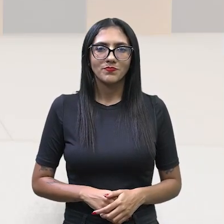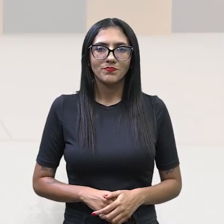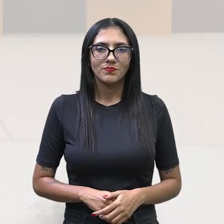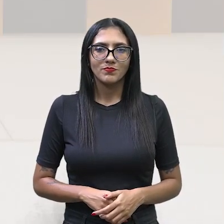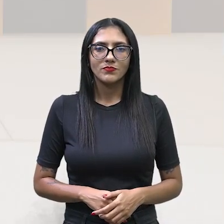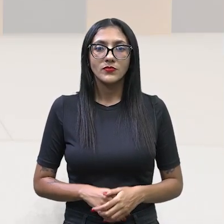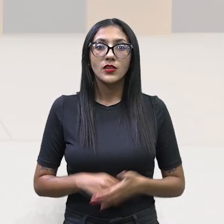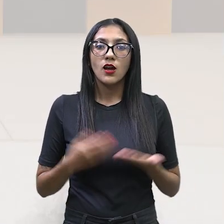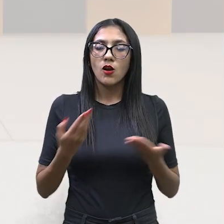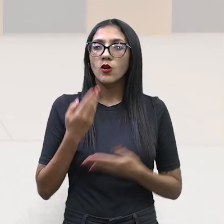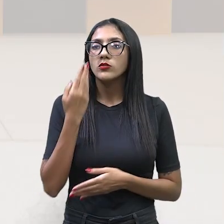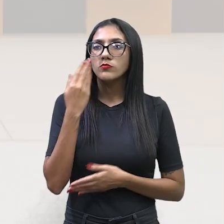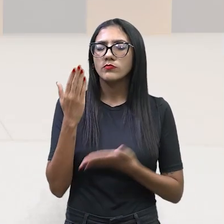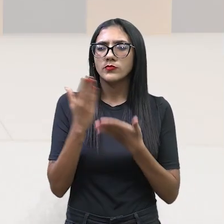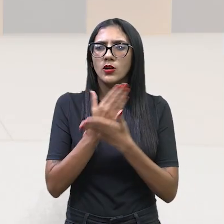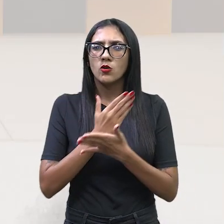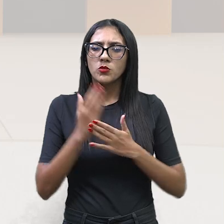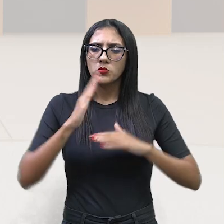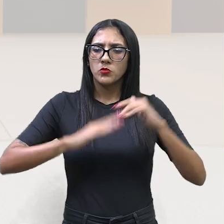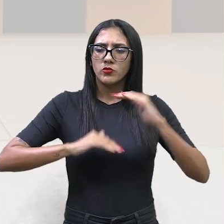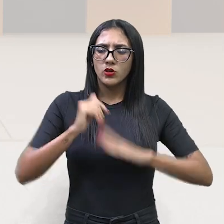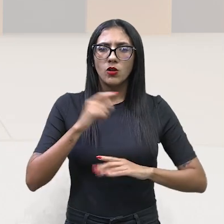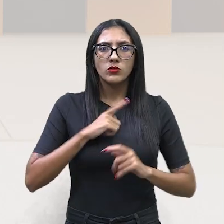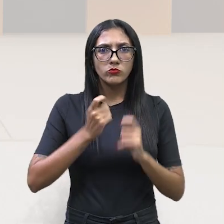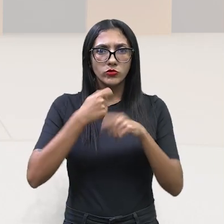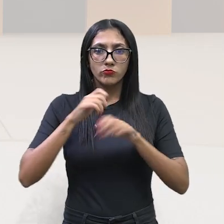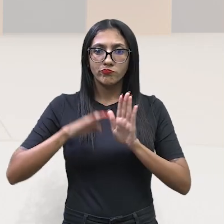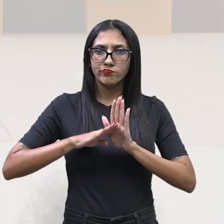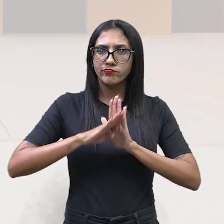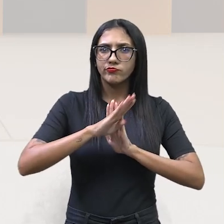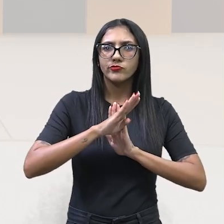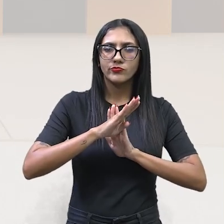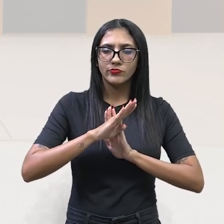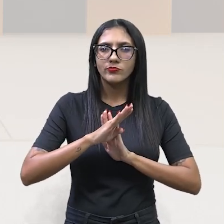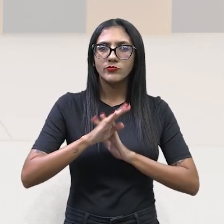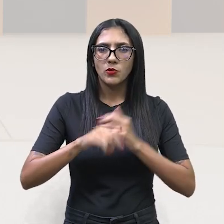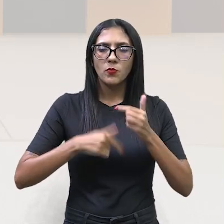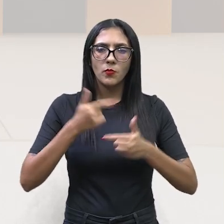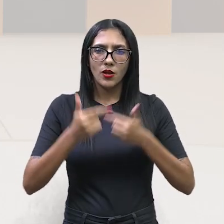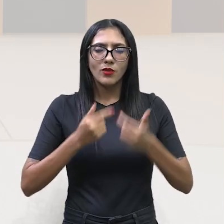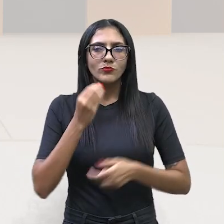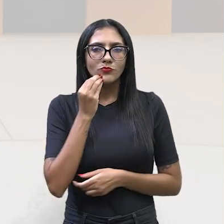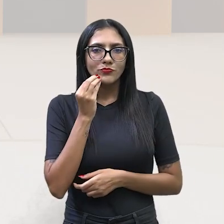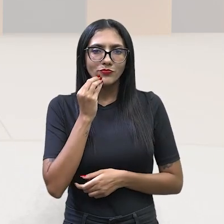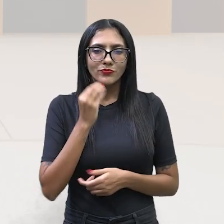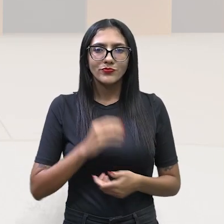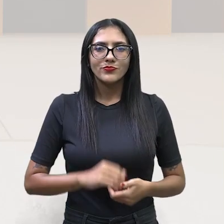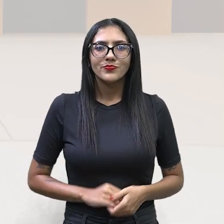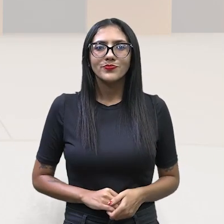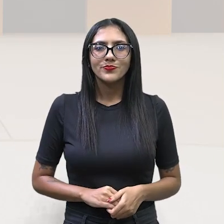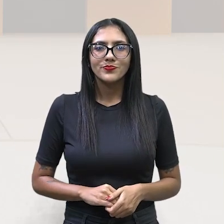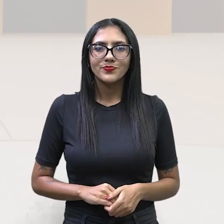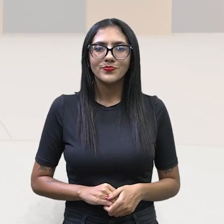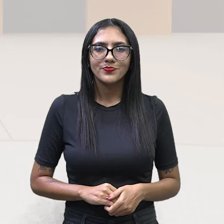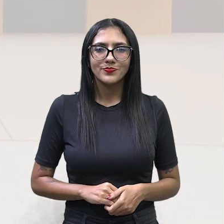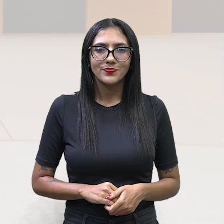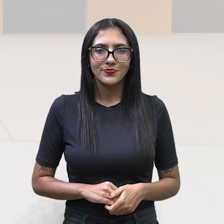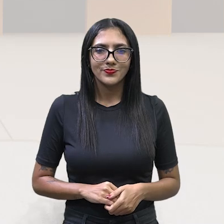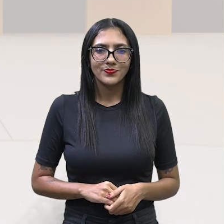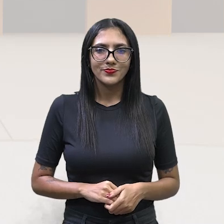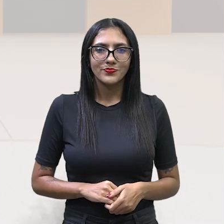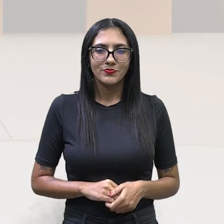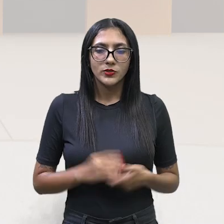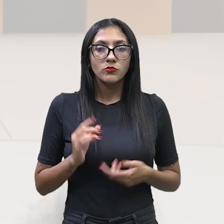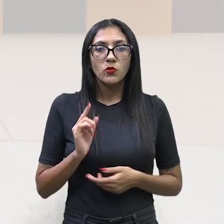pessoal, algumas profissões que têm grande potencial de crescimento na região. Vou mostrar aqui para vocês. Acompanhe aqui com a gente. Uma delas, pessoal,